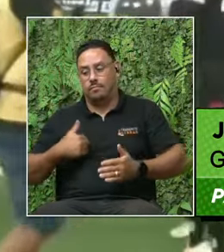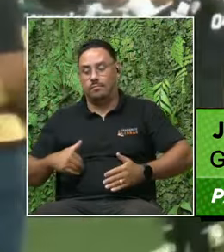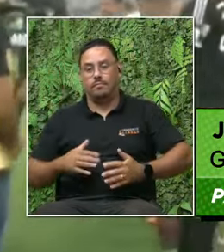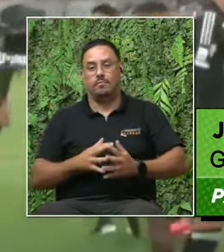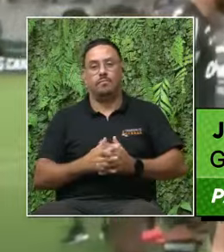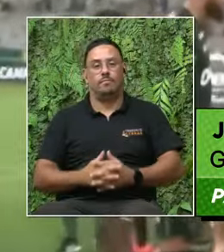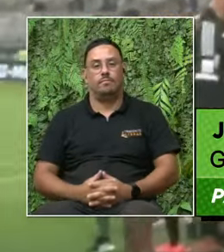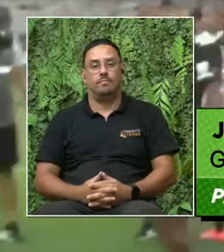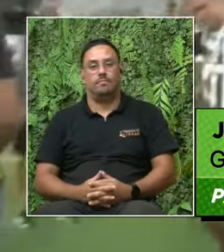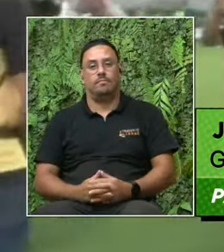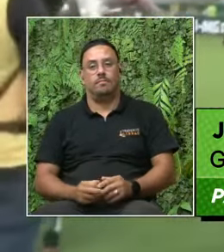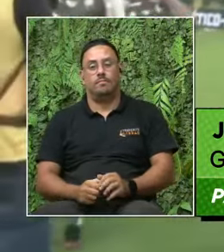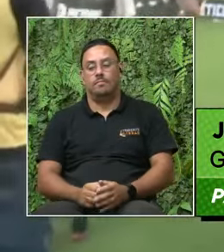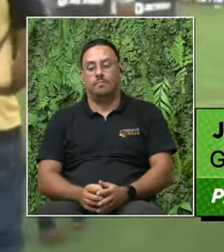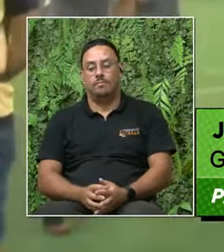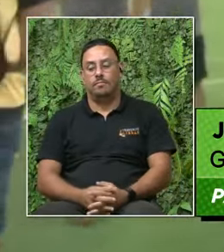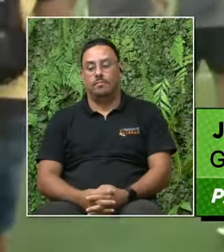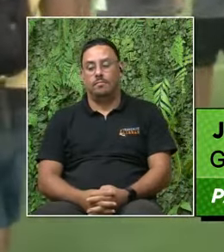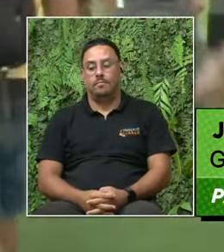aí